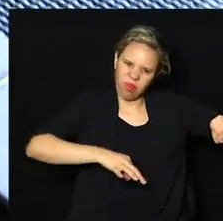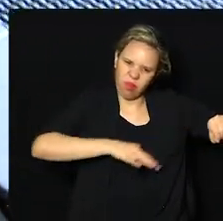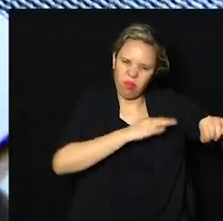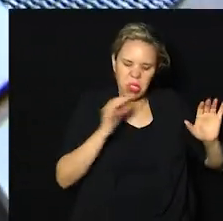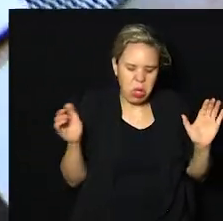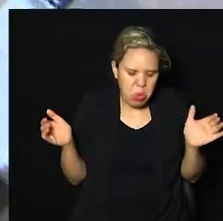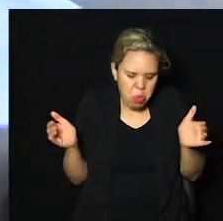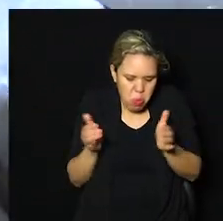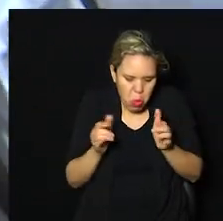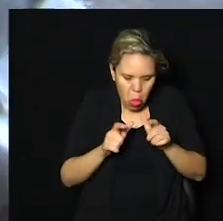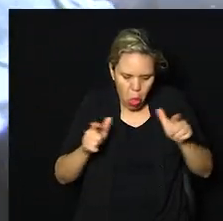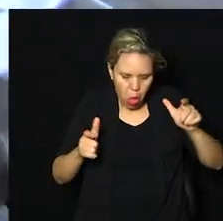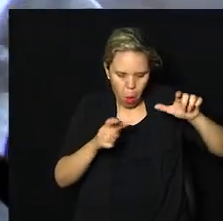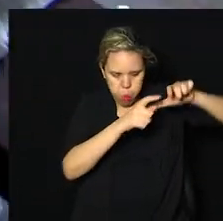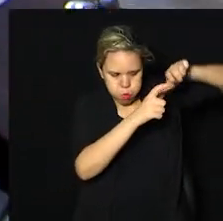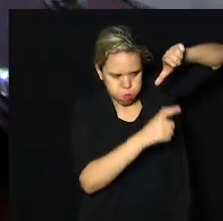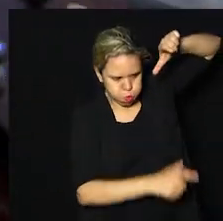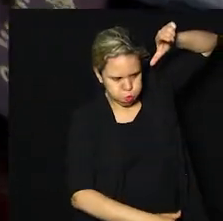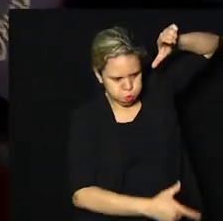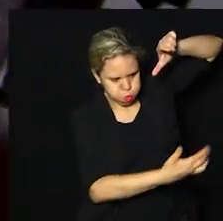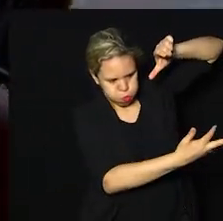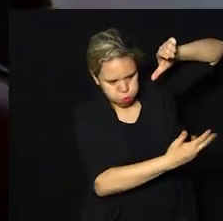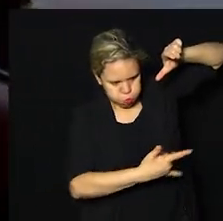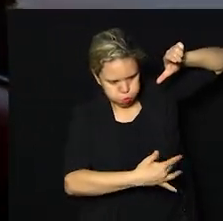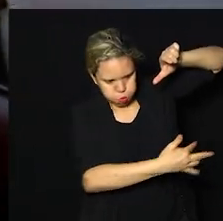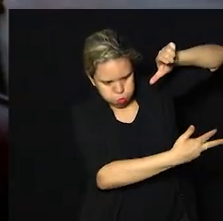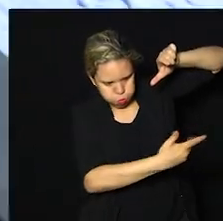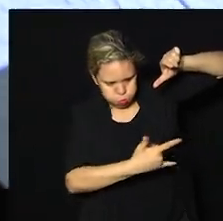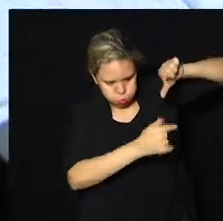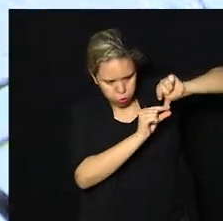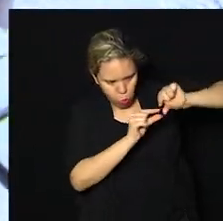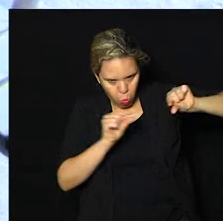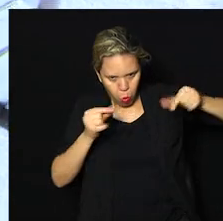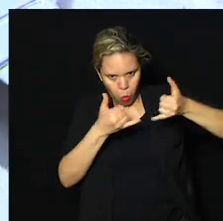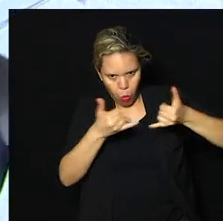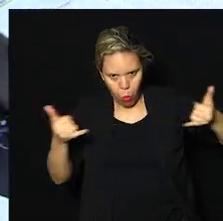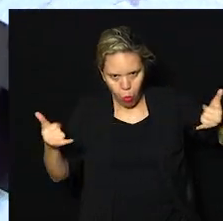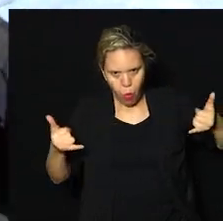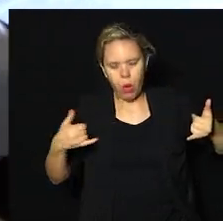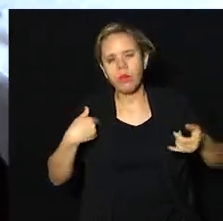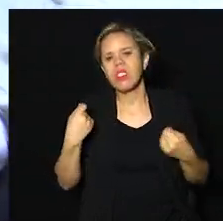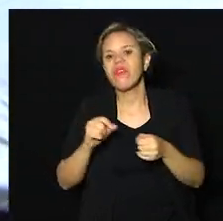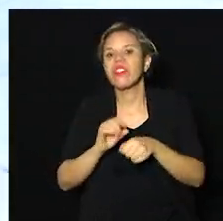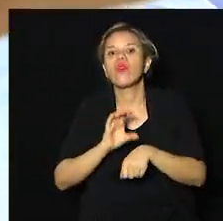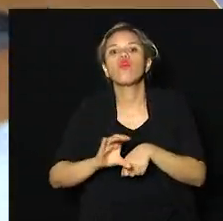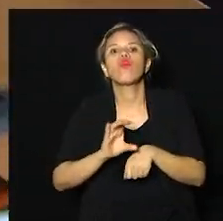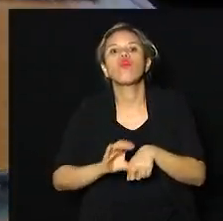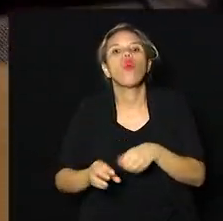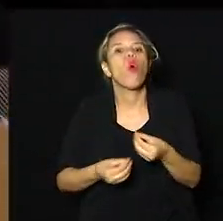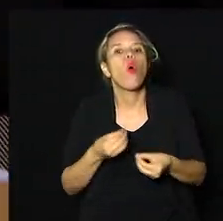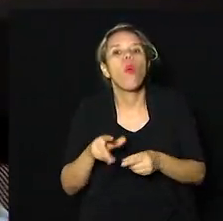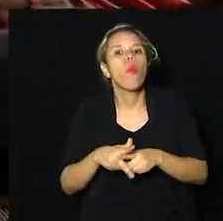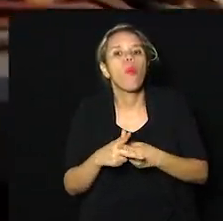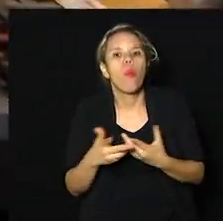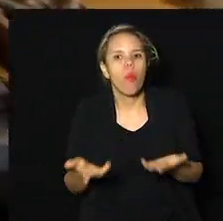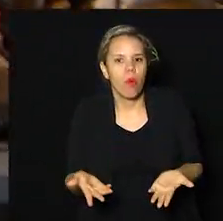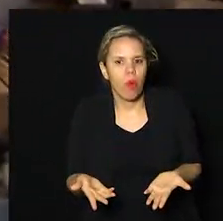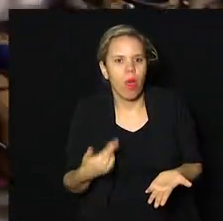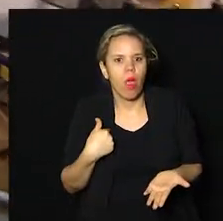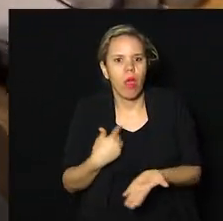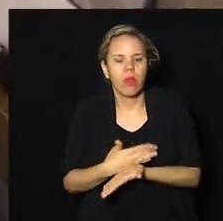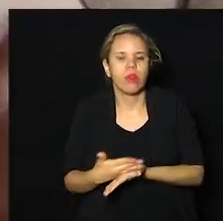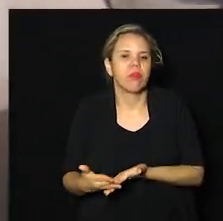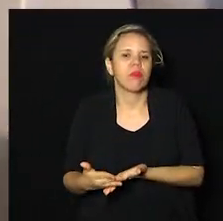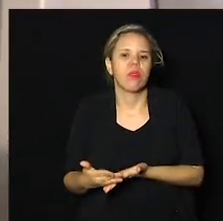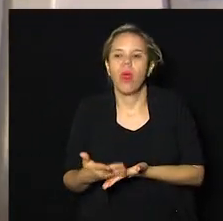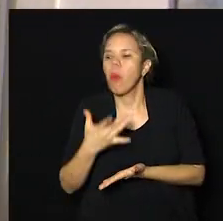cavaquinho, bandolim, tudo que é relacionado a corda e instrumentos transversais. É preciso fazer curso, alguma coisa? Como Quando eu comecei, foi